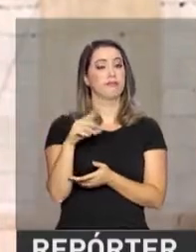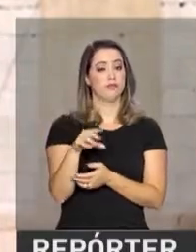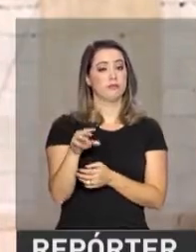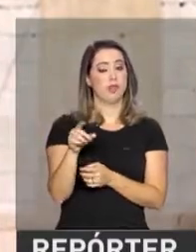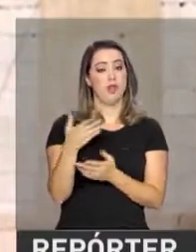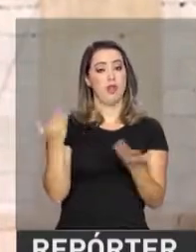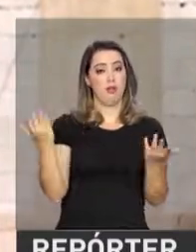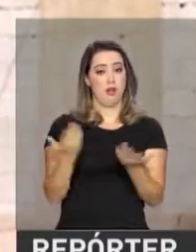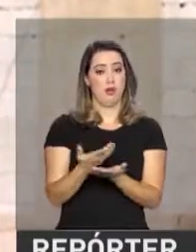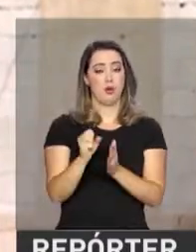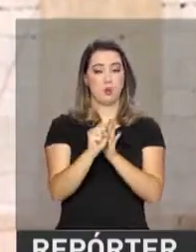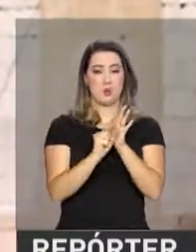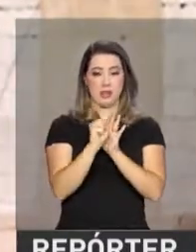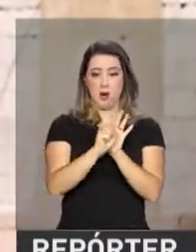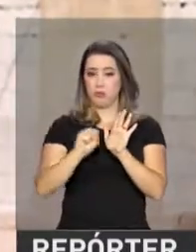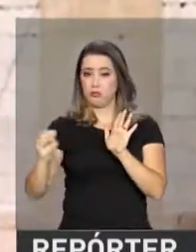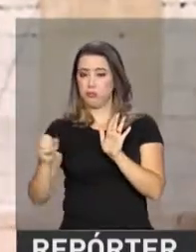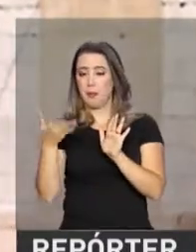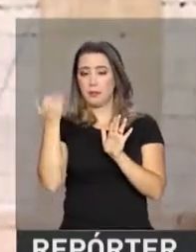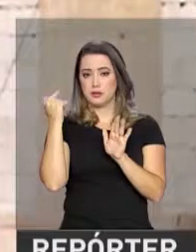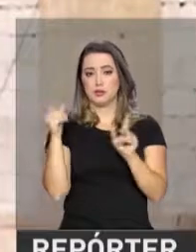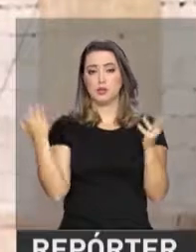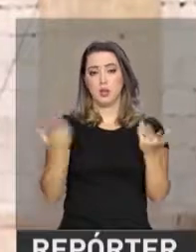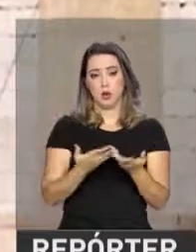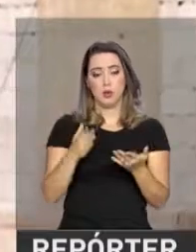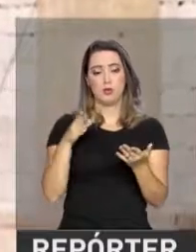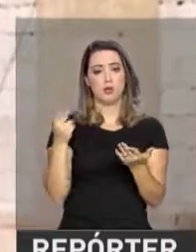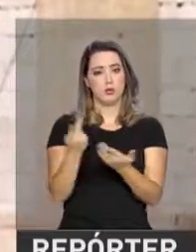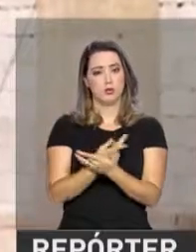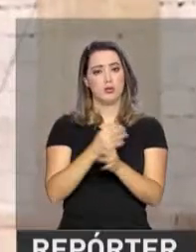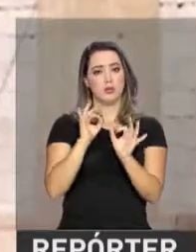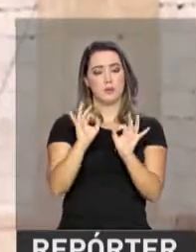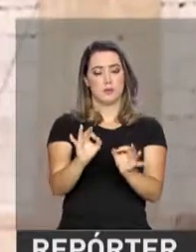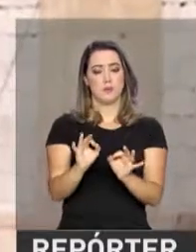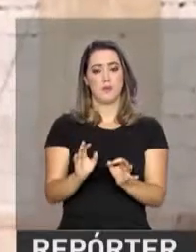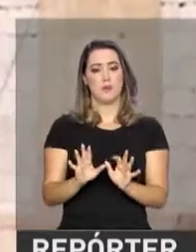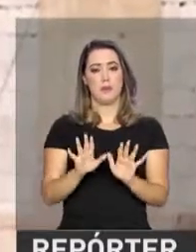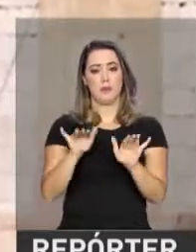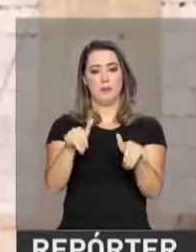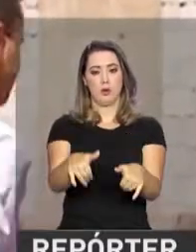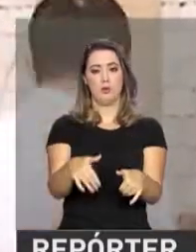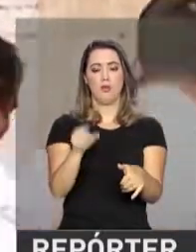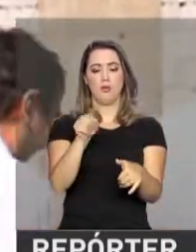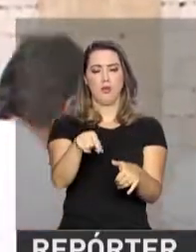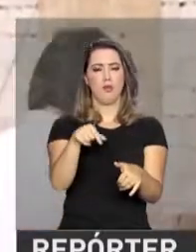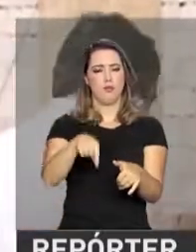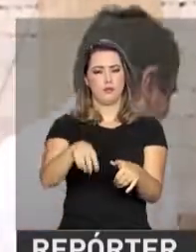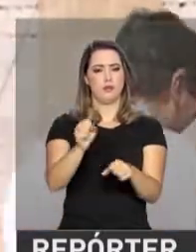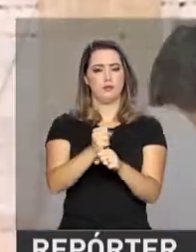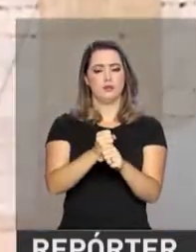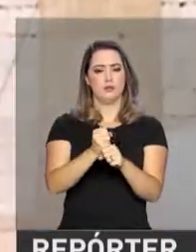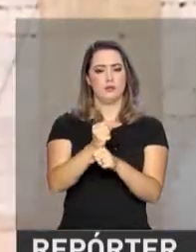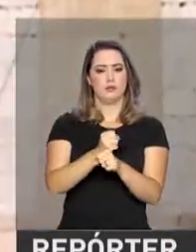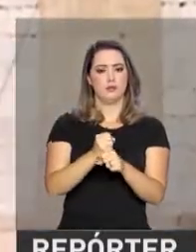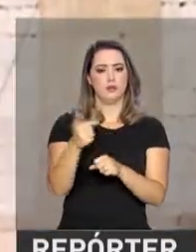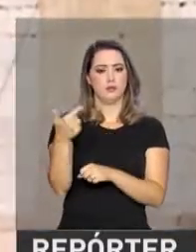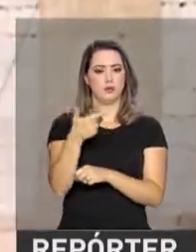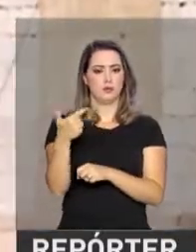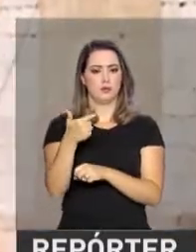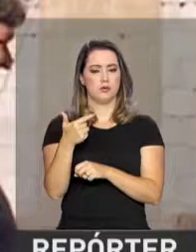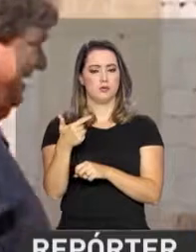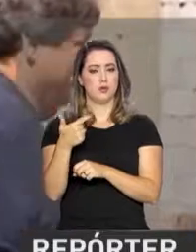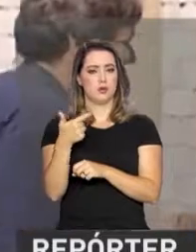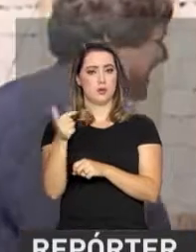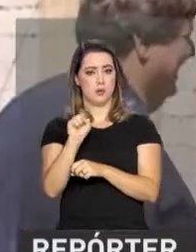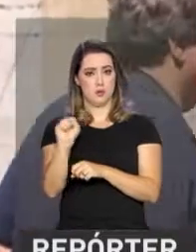finalmente agora vai se tornar realidade está previsto para a conclusão no final do segundo semestre